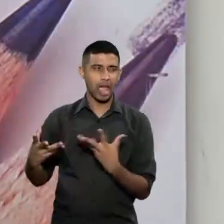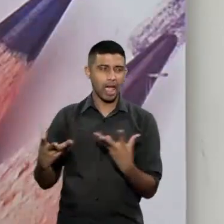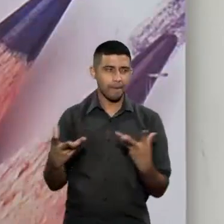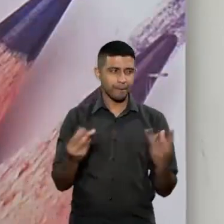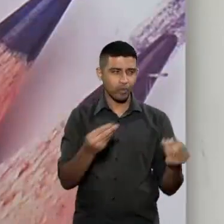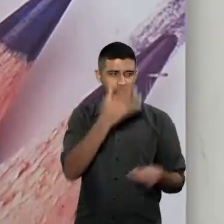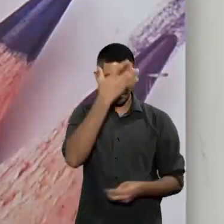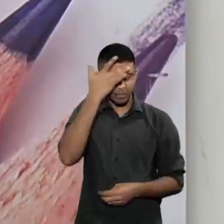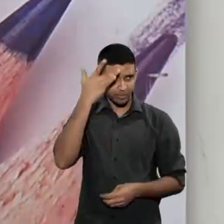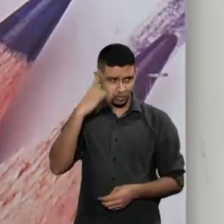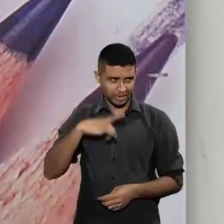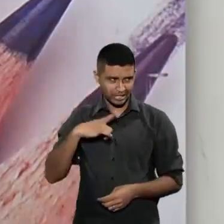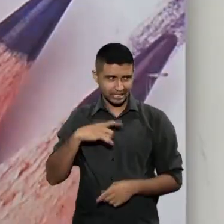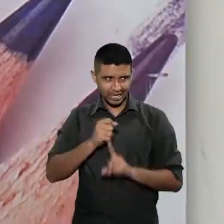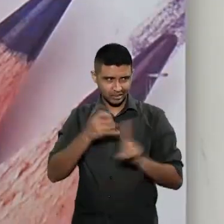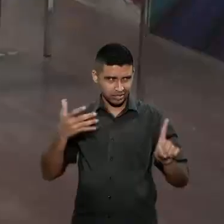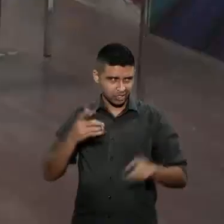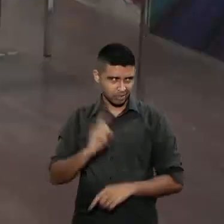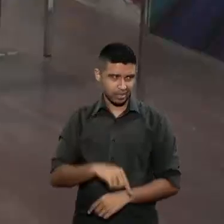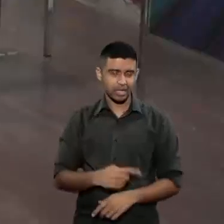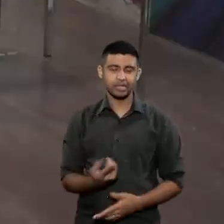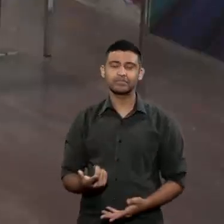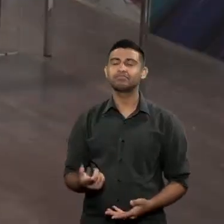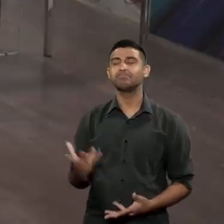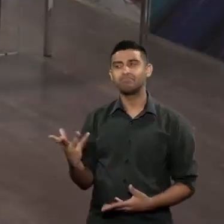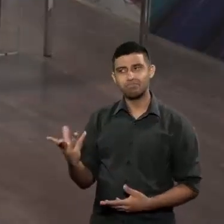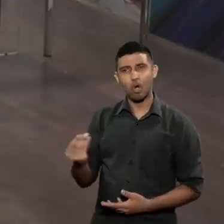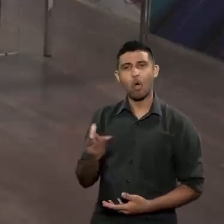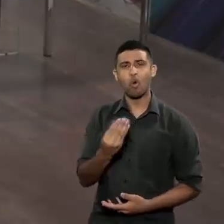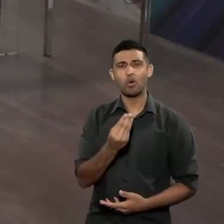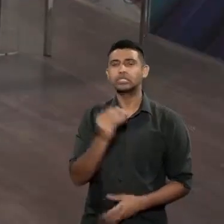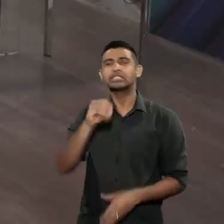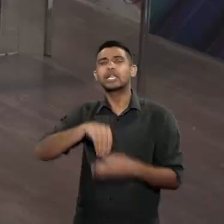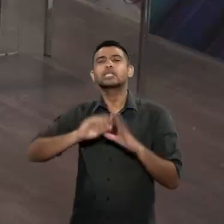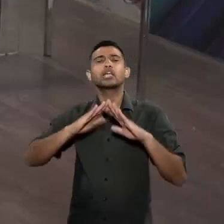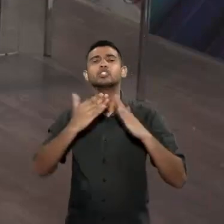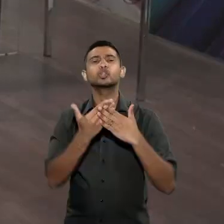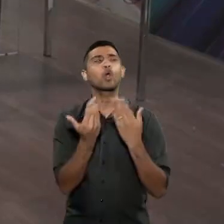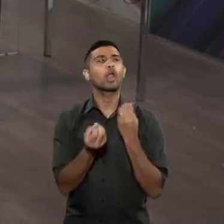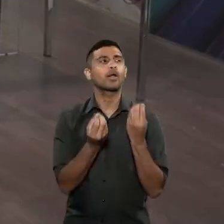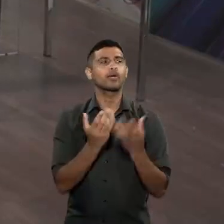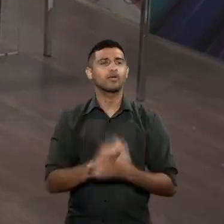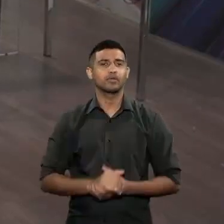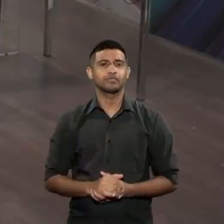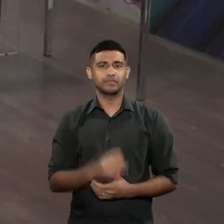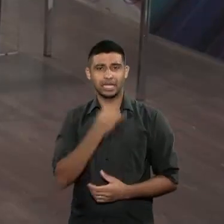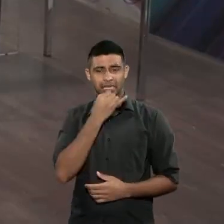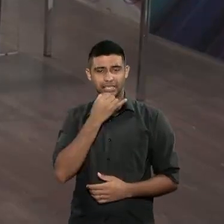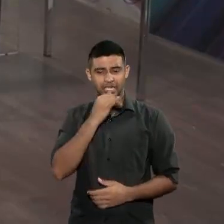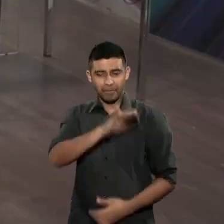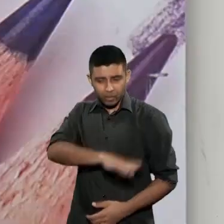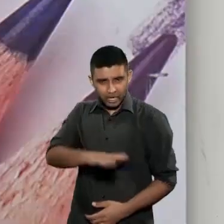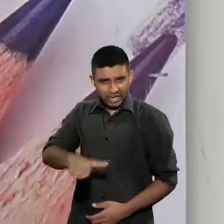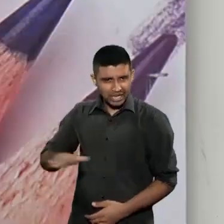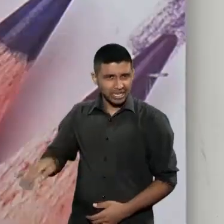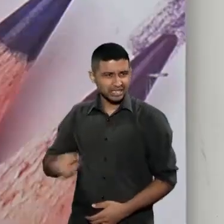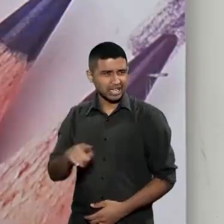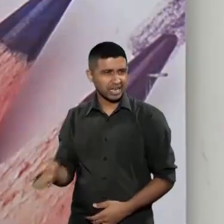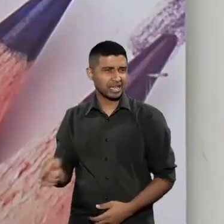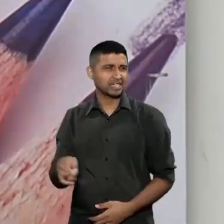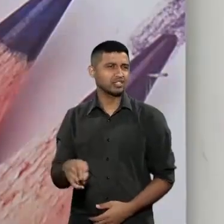muita gente com essa síndrome? Muita gente. E na escola, como é que é isso, assim? As crianças que chegam para vocês